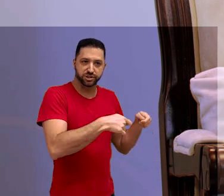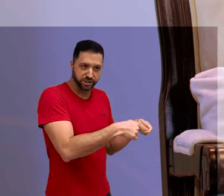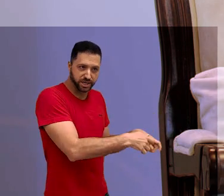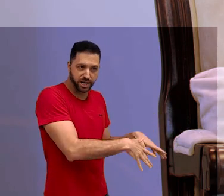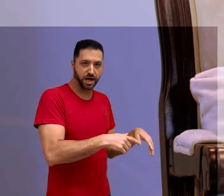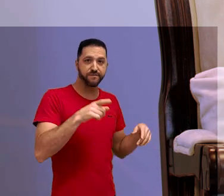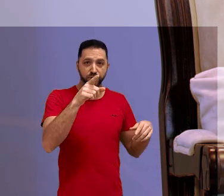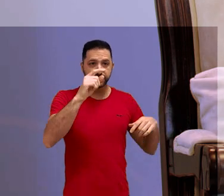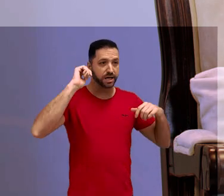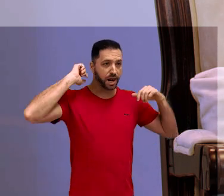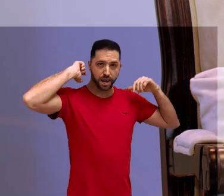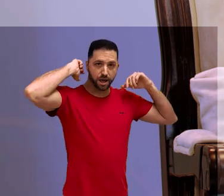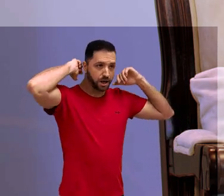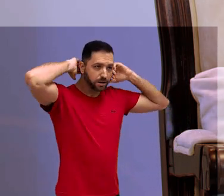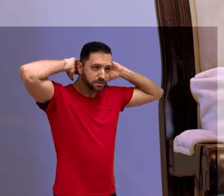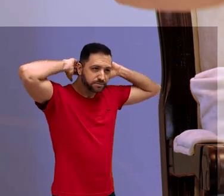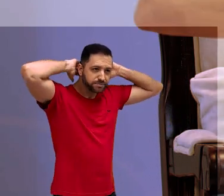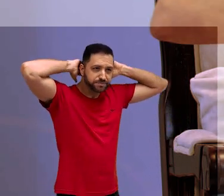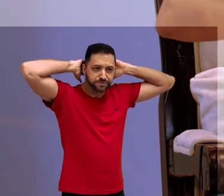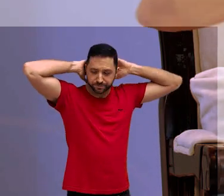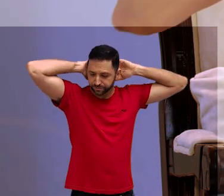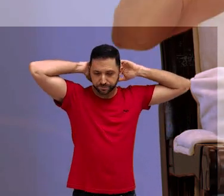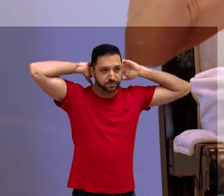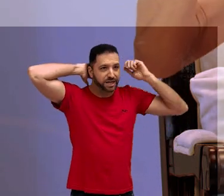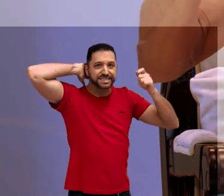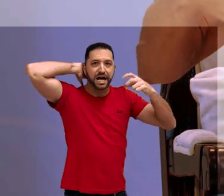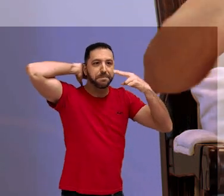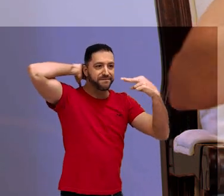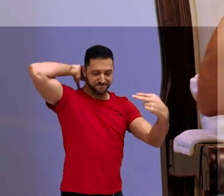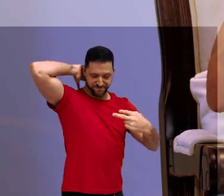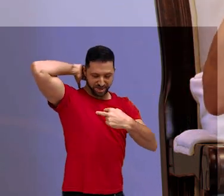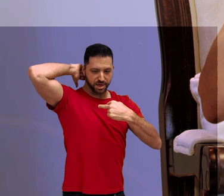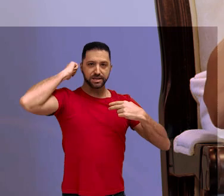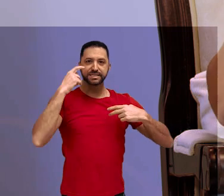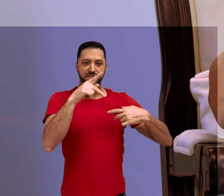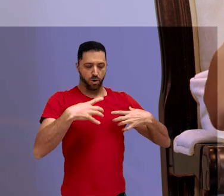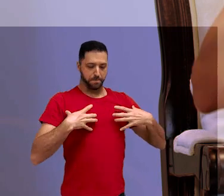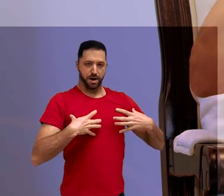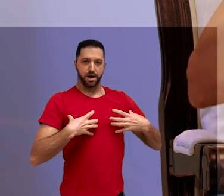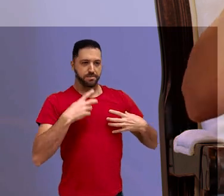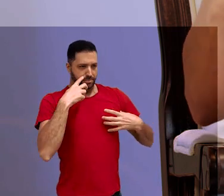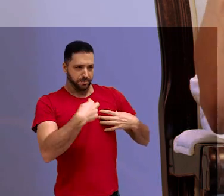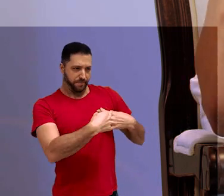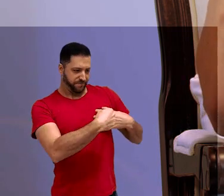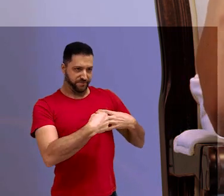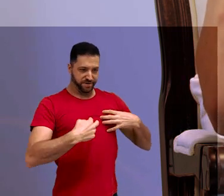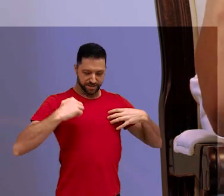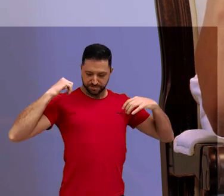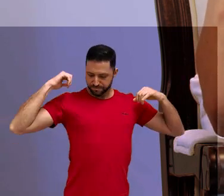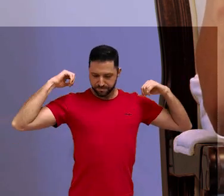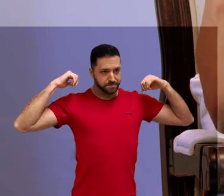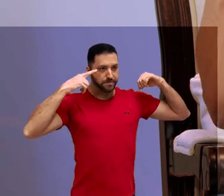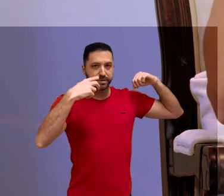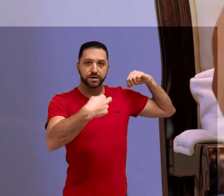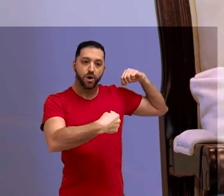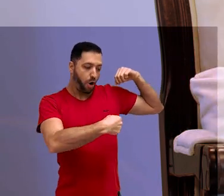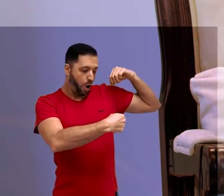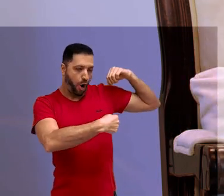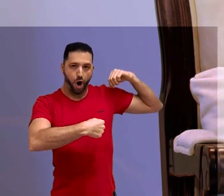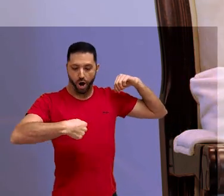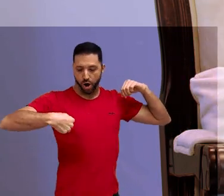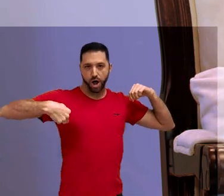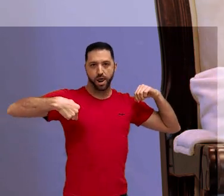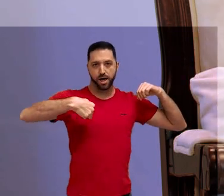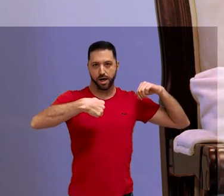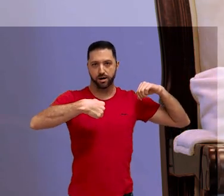os braços, dá uma olhada, você consegue ver o contorno da sua mama. Então, você está conhecendo qual que é a forma da sua mama. Então, você